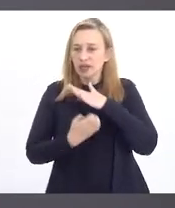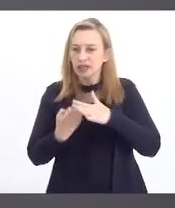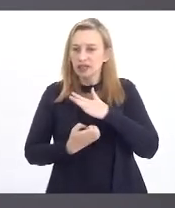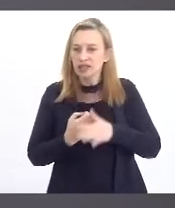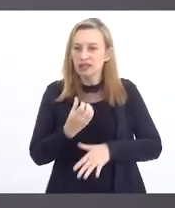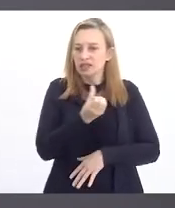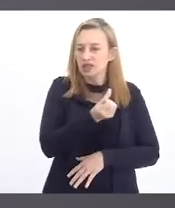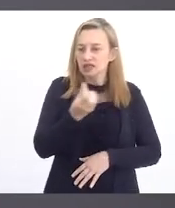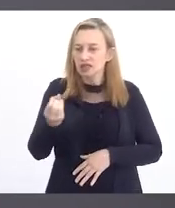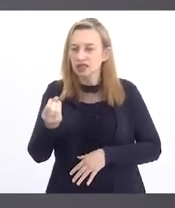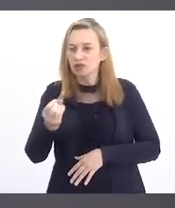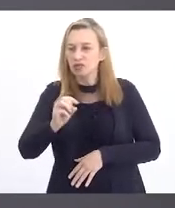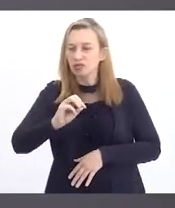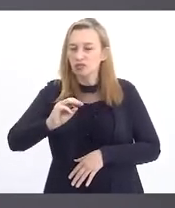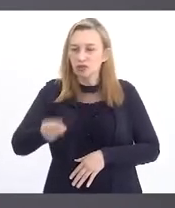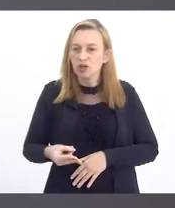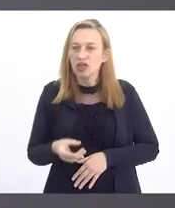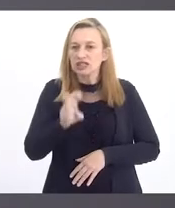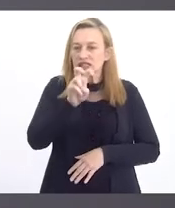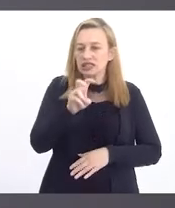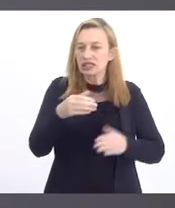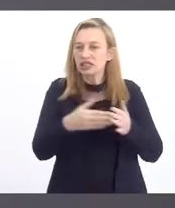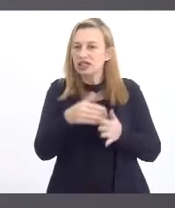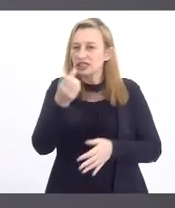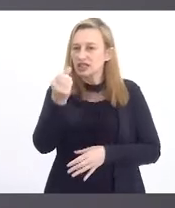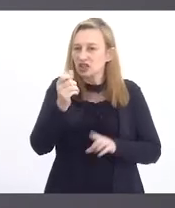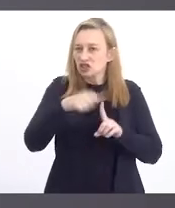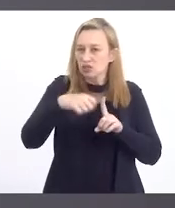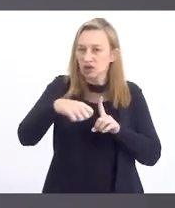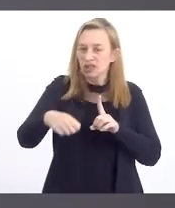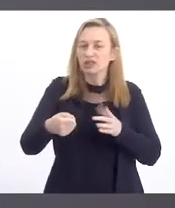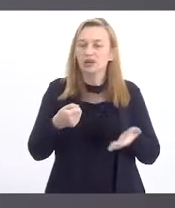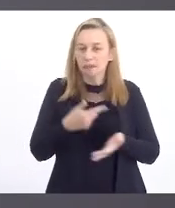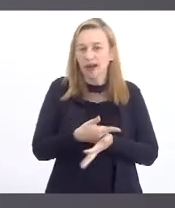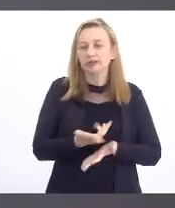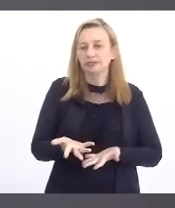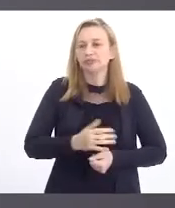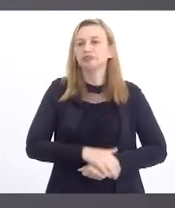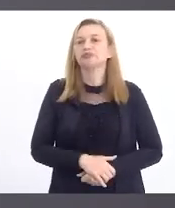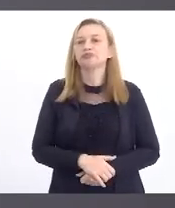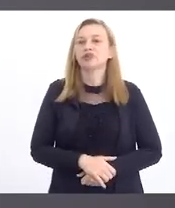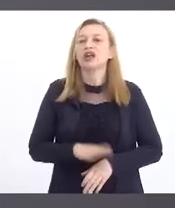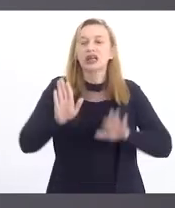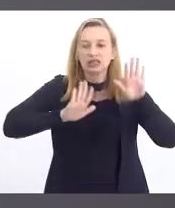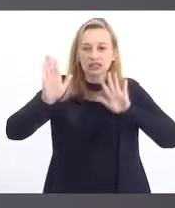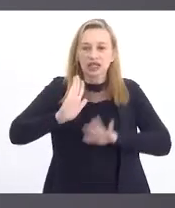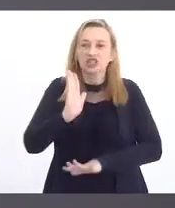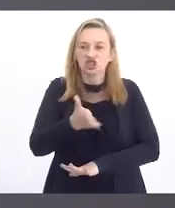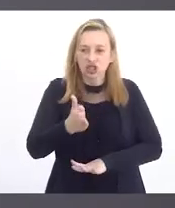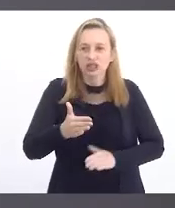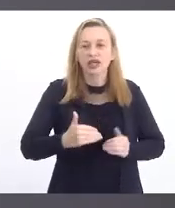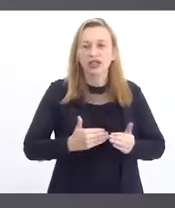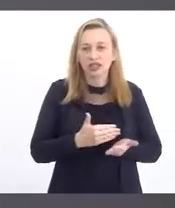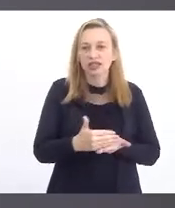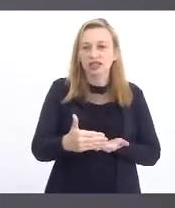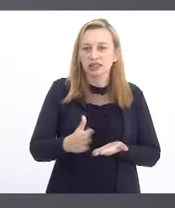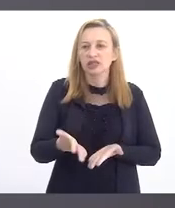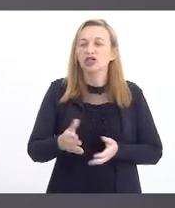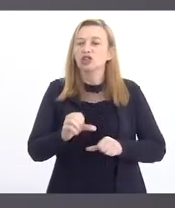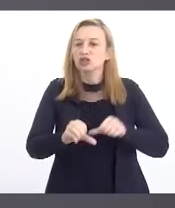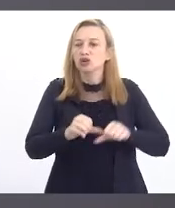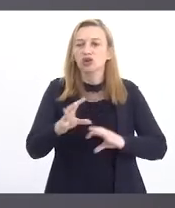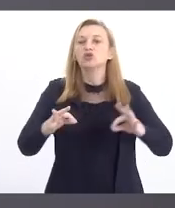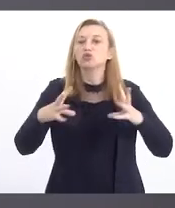dela é, a gente fala aí, de 5 a 6 meses. Ela se paga em 5 a 6 meses. Está licitada, já está em andamento. Já estamos trocando todas